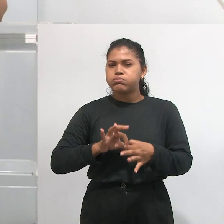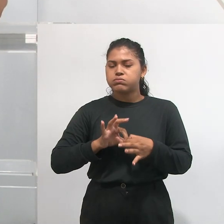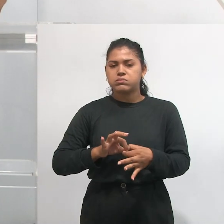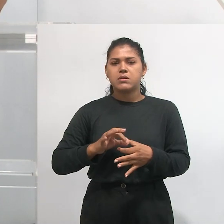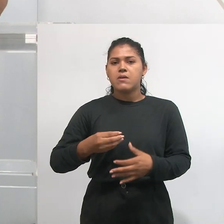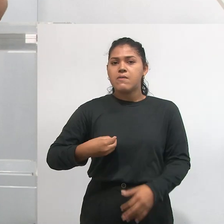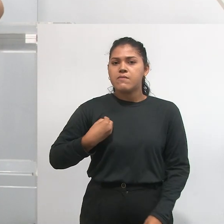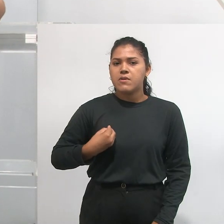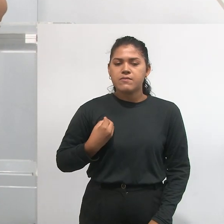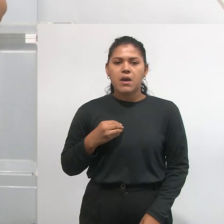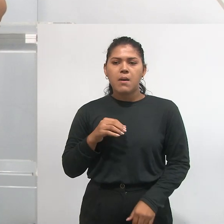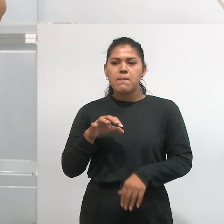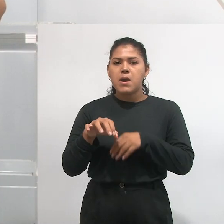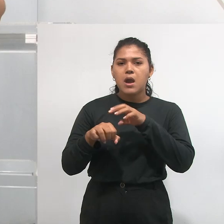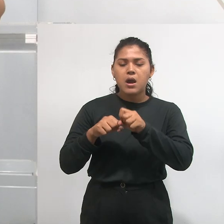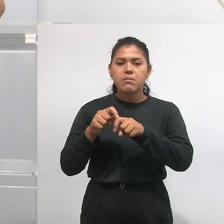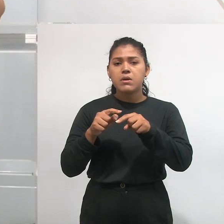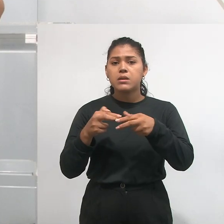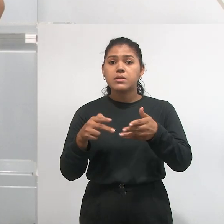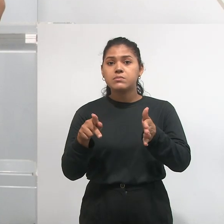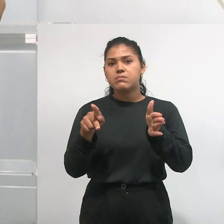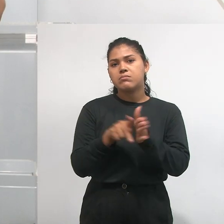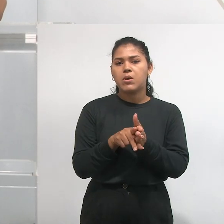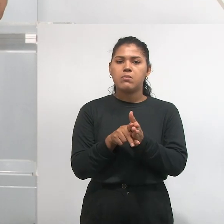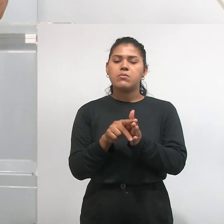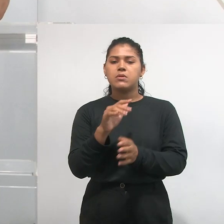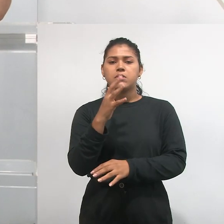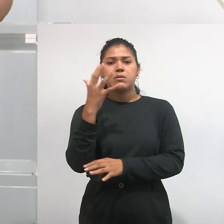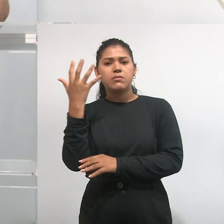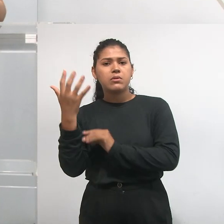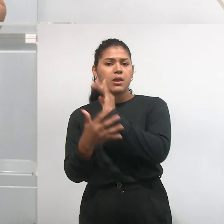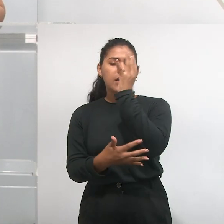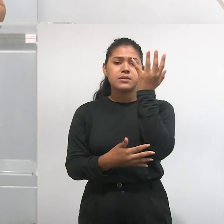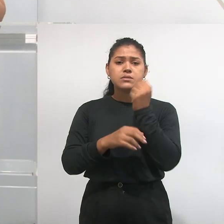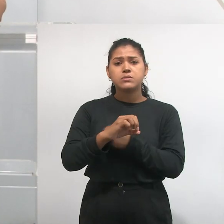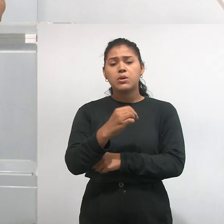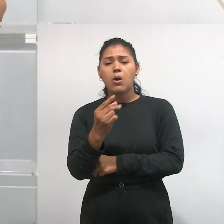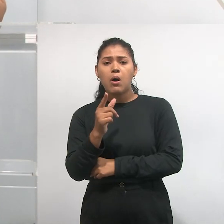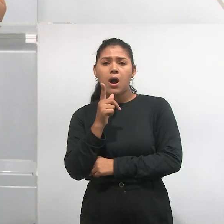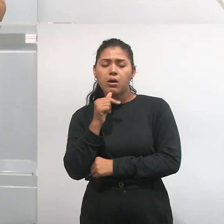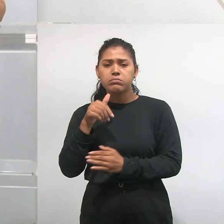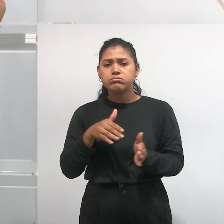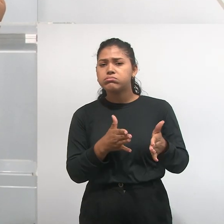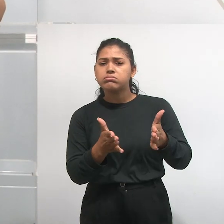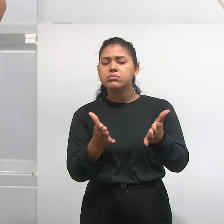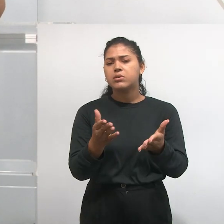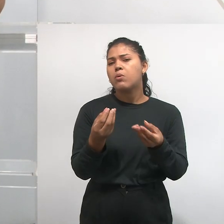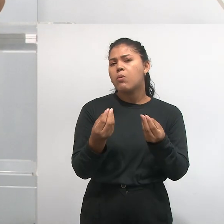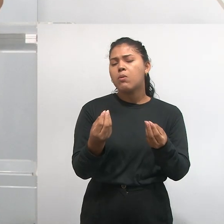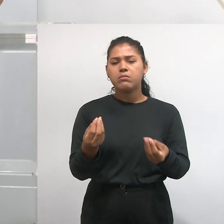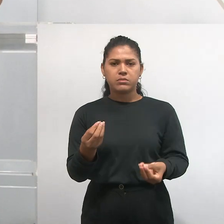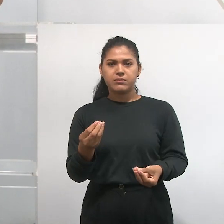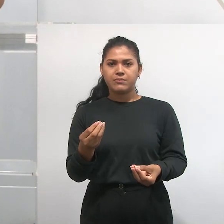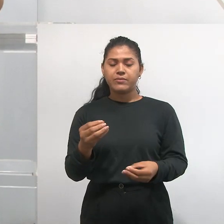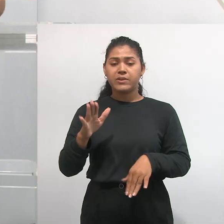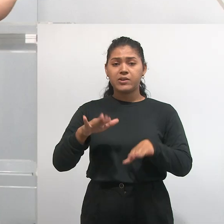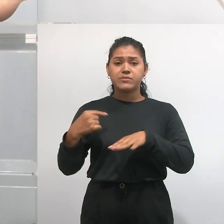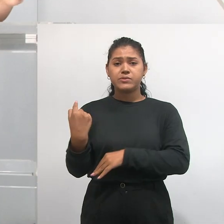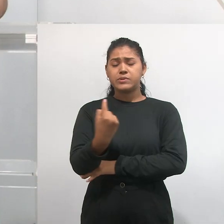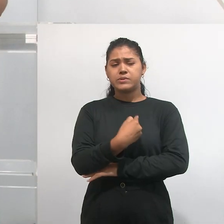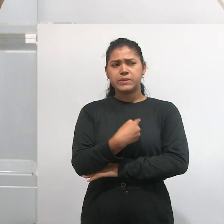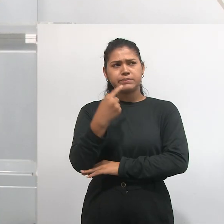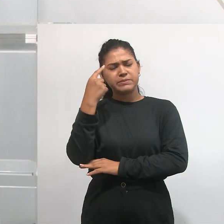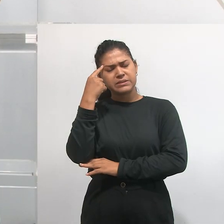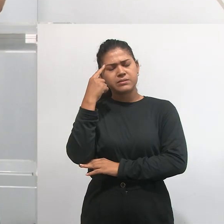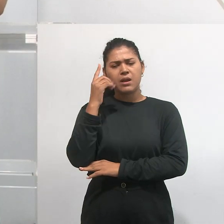de extrações, né, da floresta, extrações realmente do rio? Já pensou sobre isso? Às vezes nós aqui temos uma